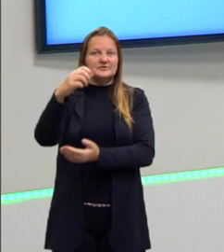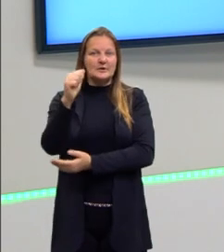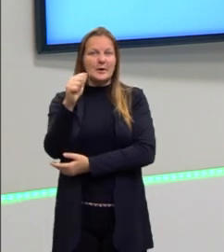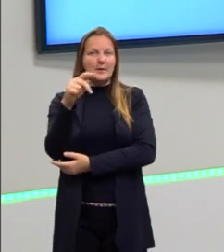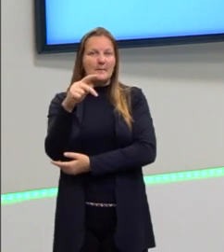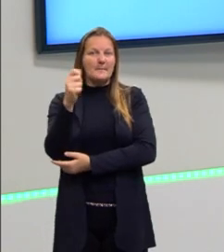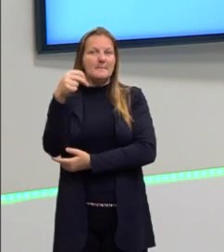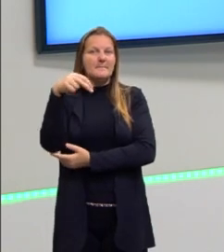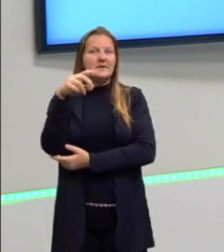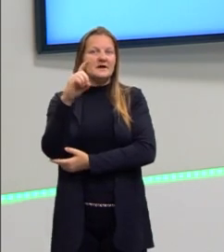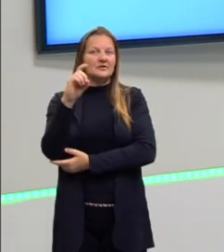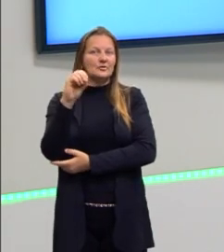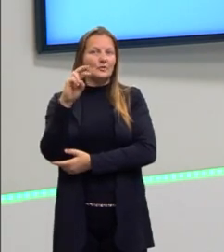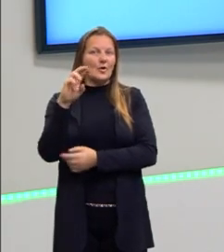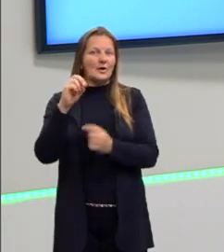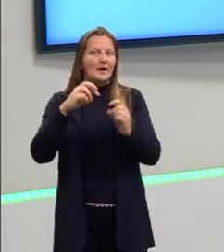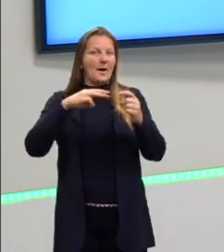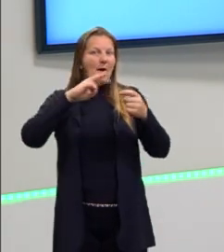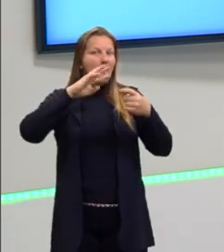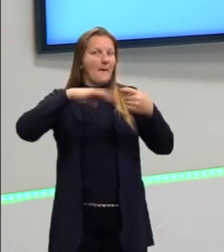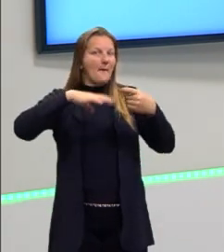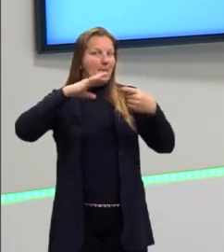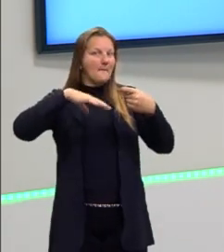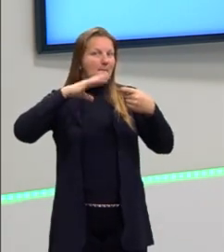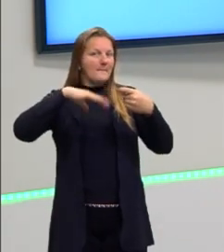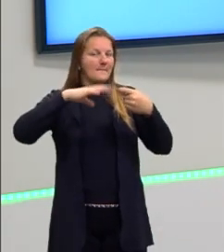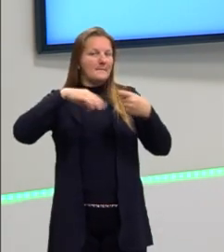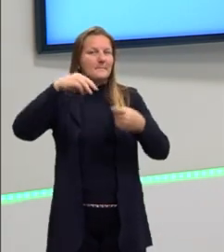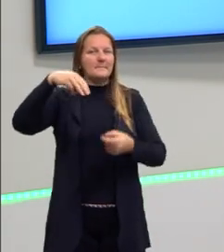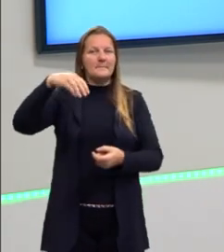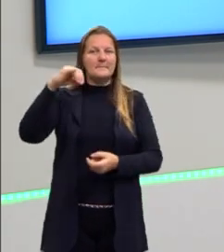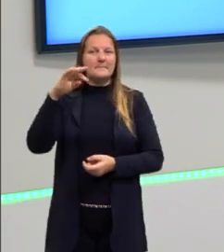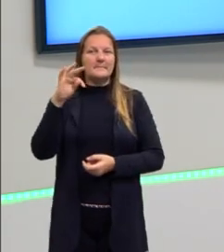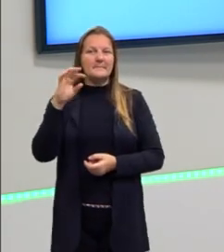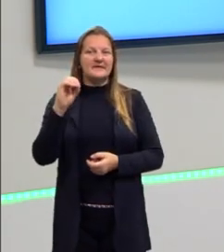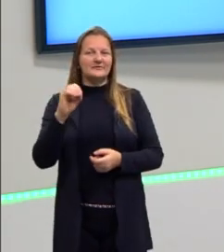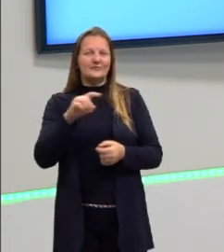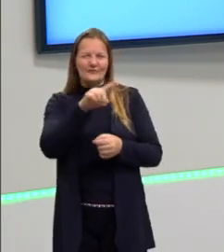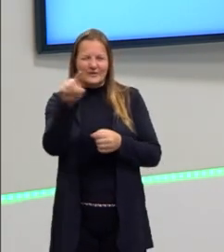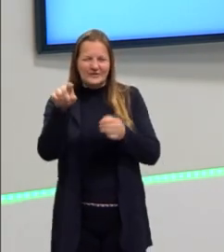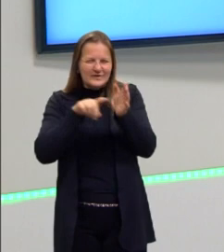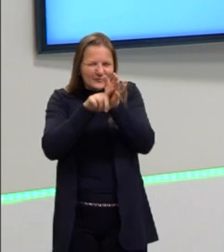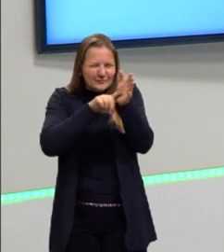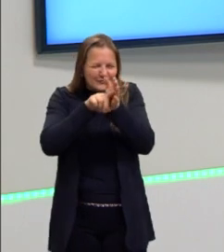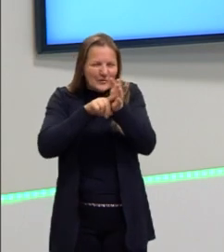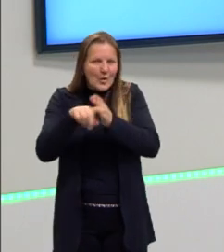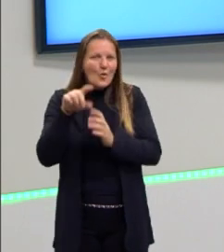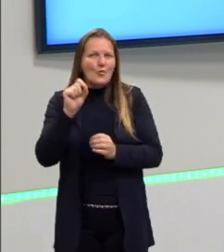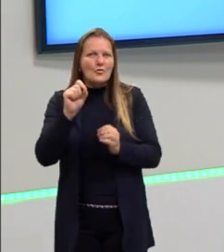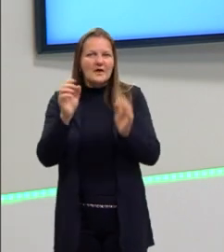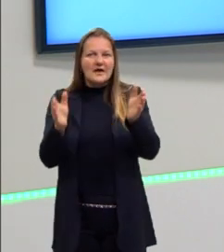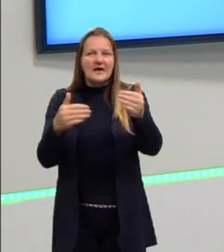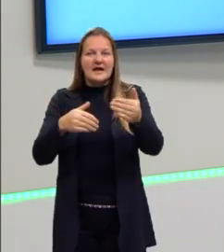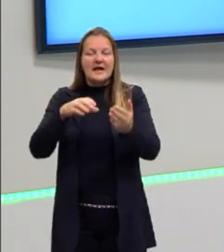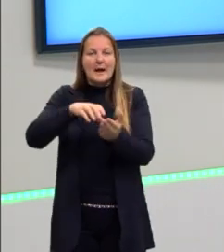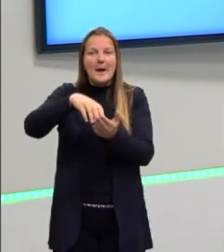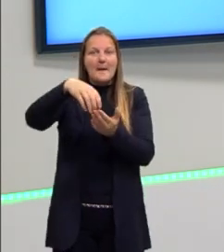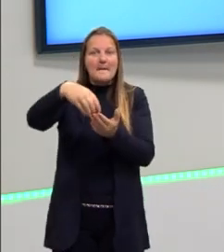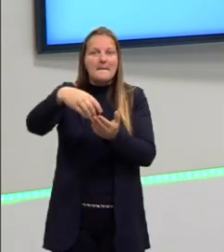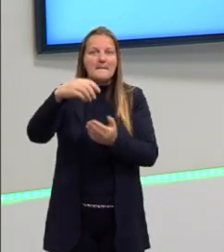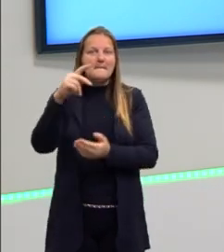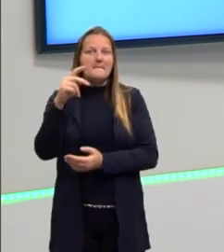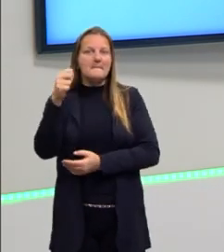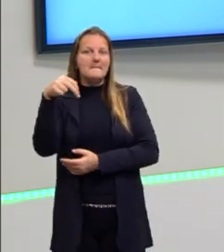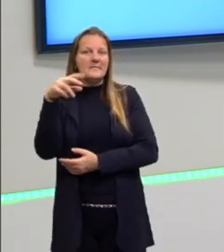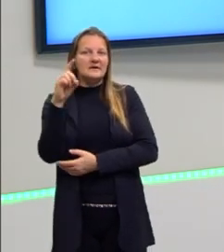contar um mito para te deixar aí curioso e curiosa para correr lá e procurar sobre o que é o mito da Caixa de